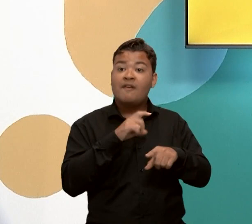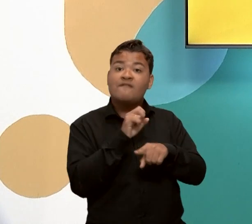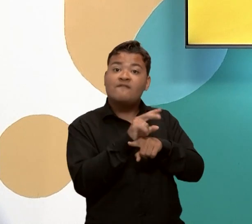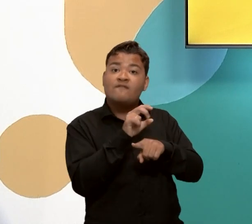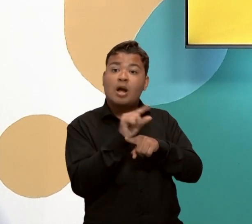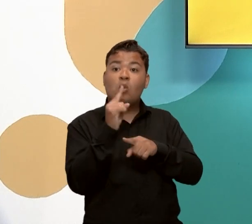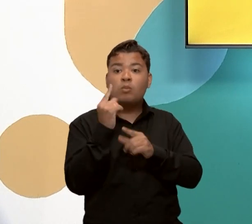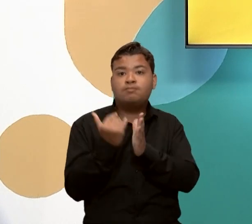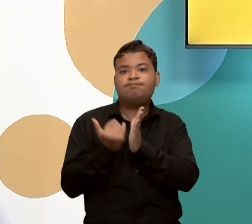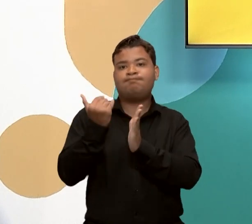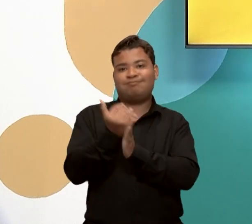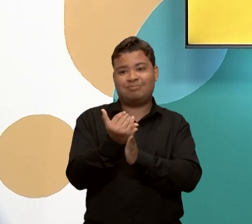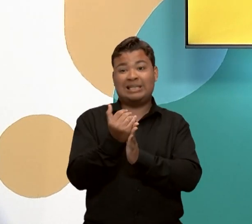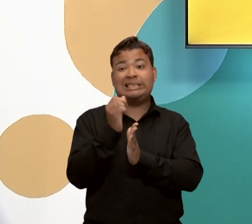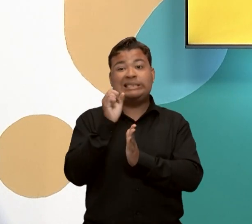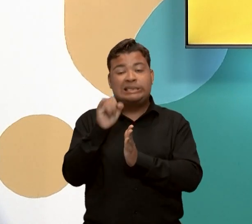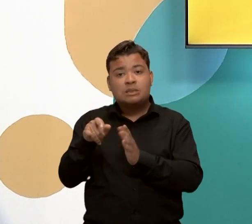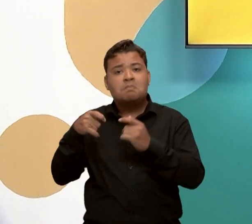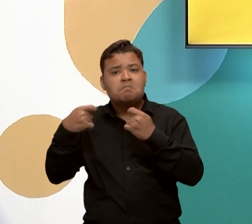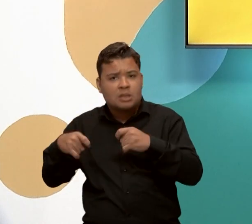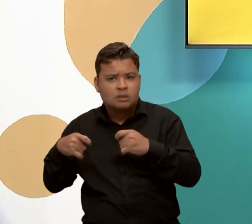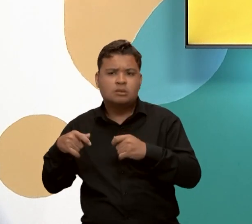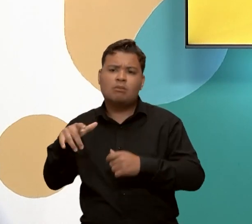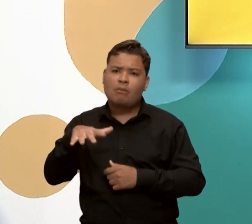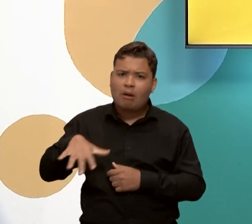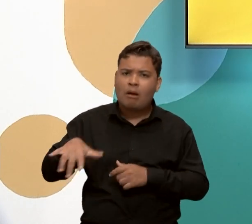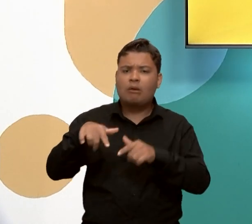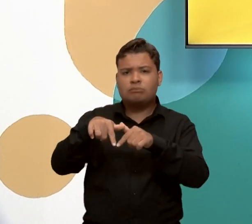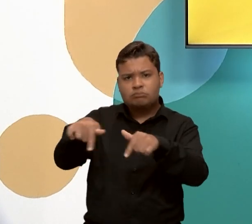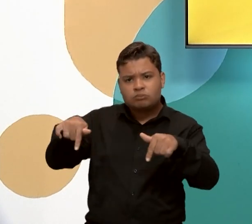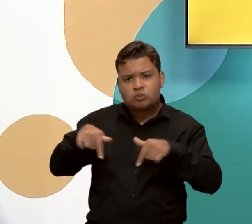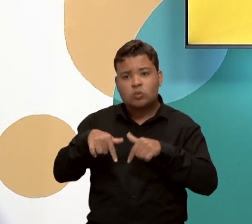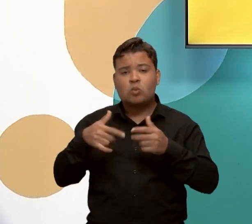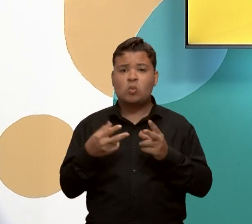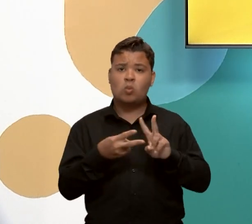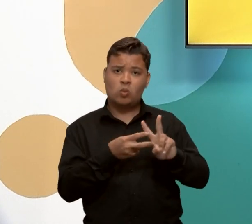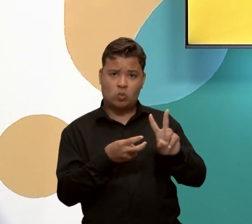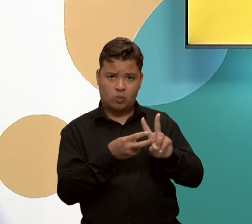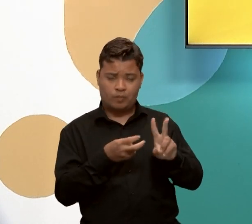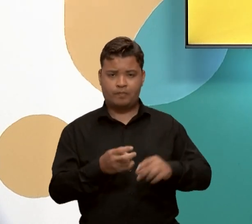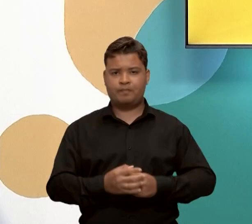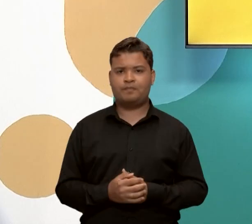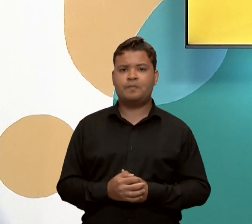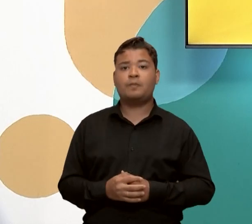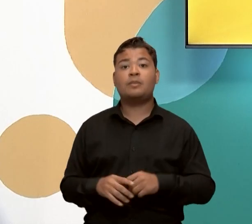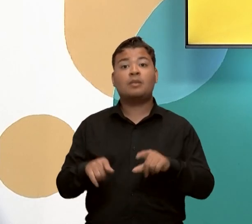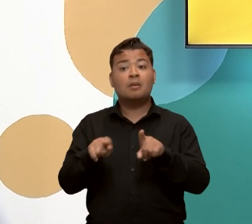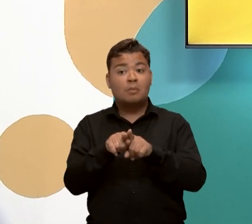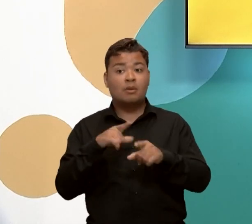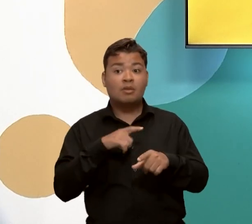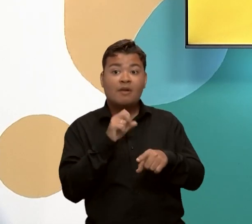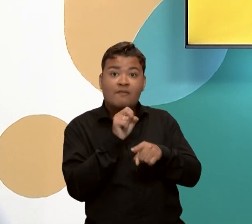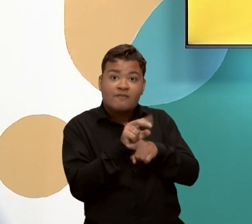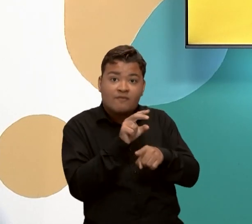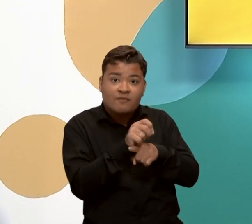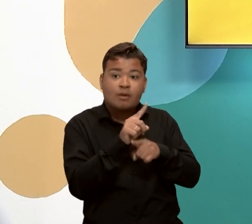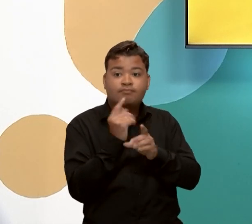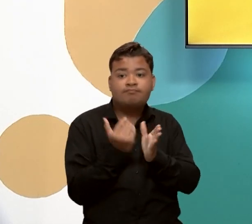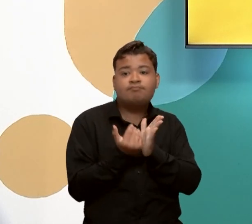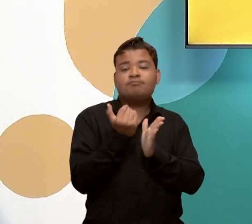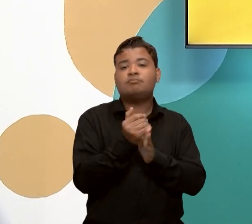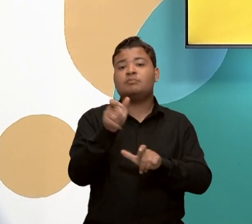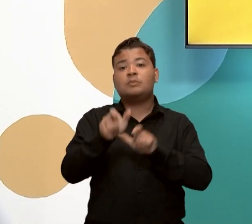houver demanda indígena e quilombola. Além disso, também gera uma vaga extra para candidatos surdos